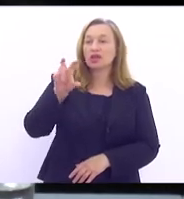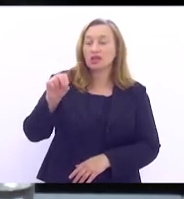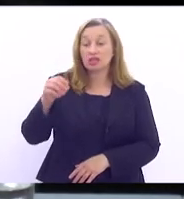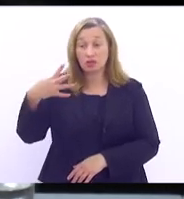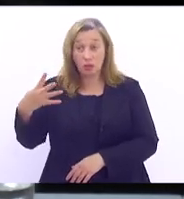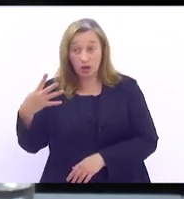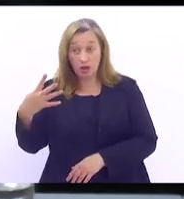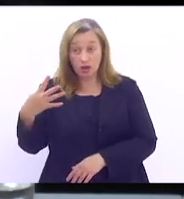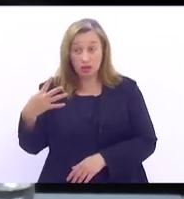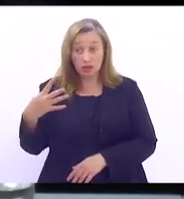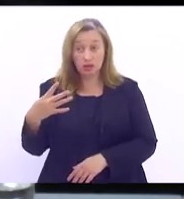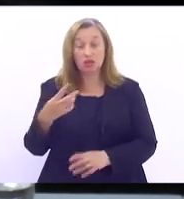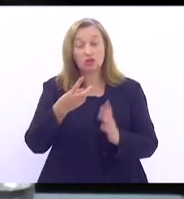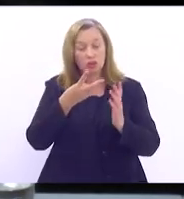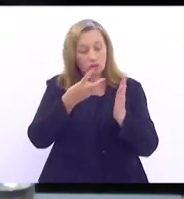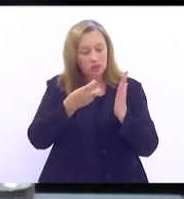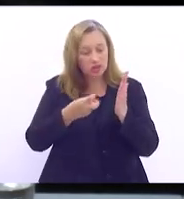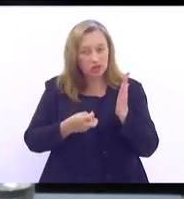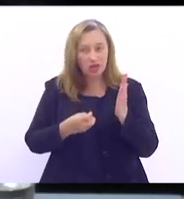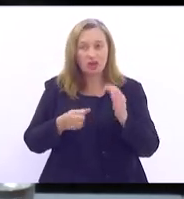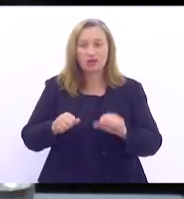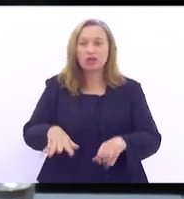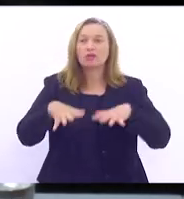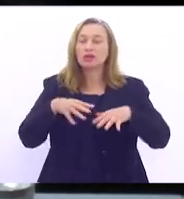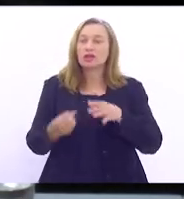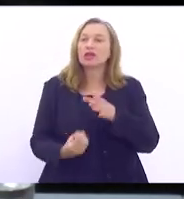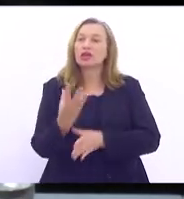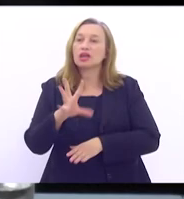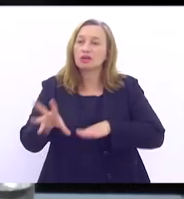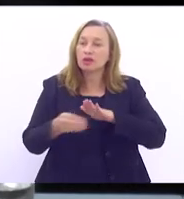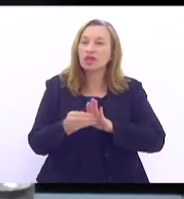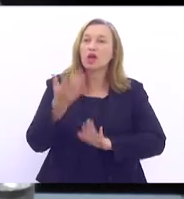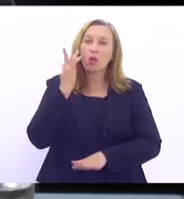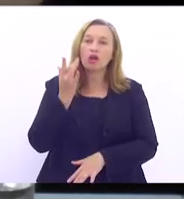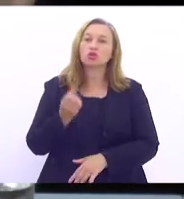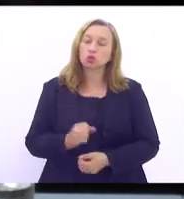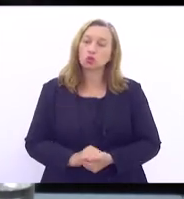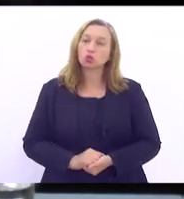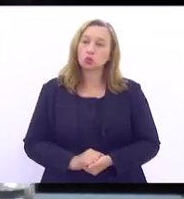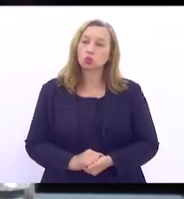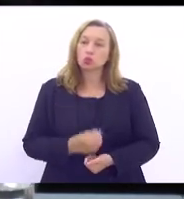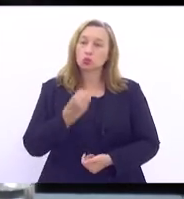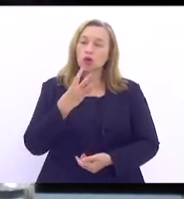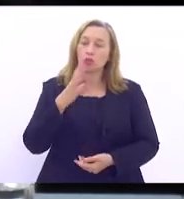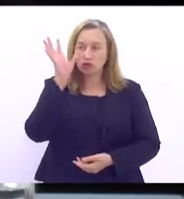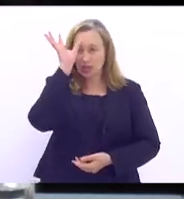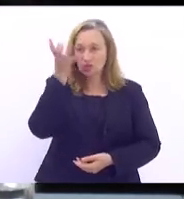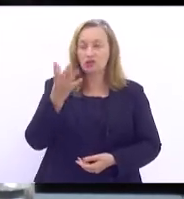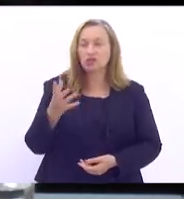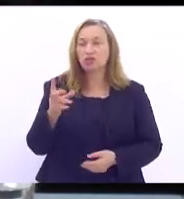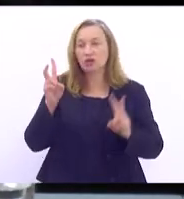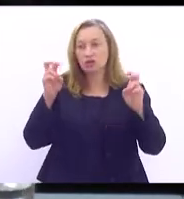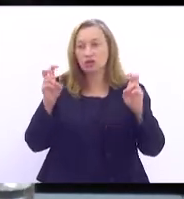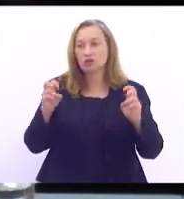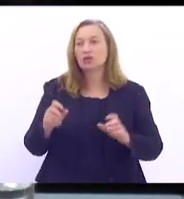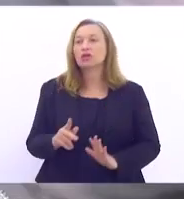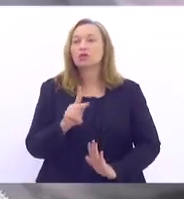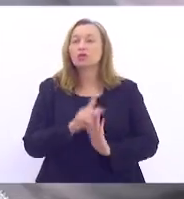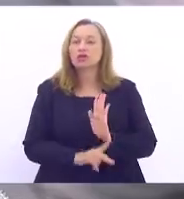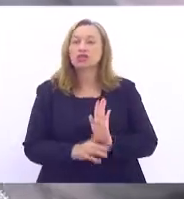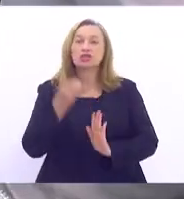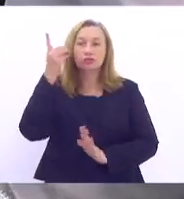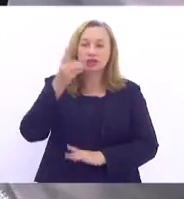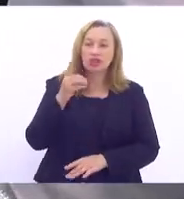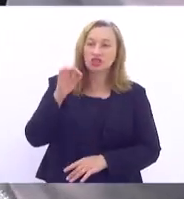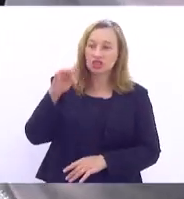7.504, a gente verifica em plenário, perfeito, faz emenda, etc. Mas eu acho que está resolvida a questão. Só para esclarecer, o projeto da deputada